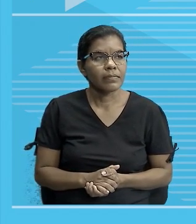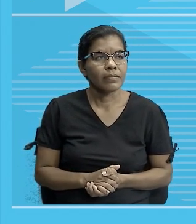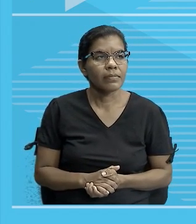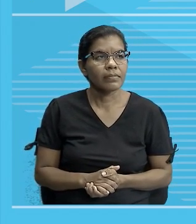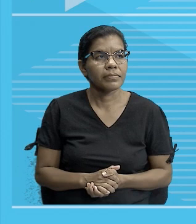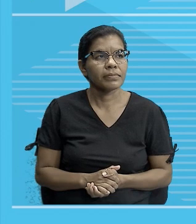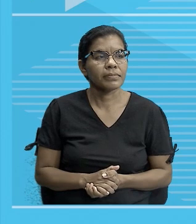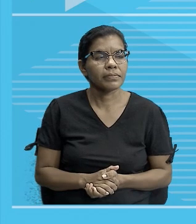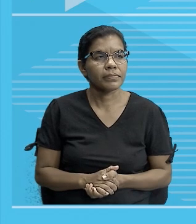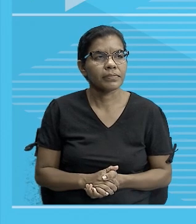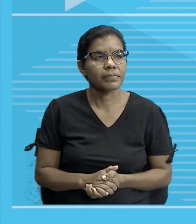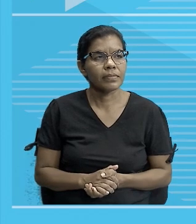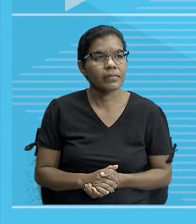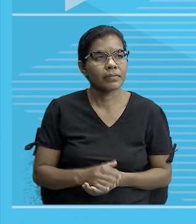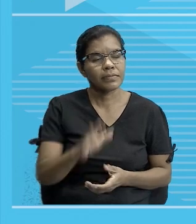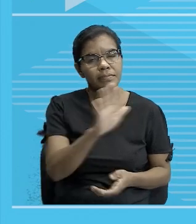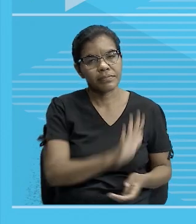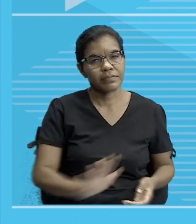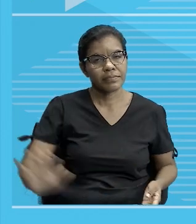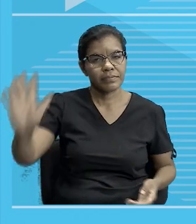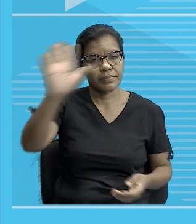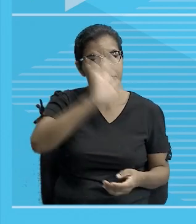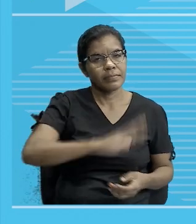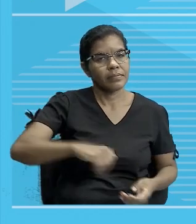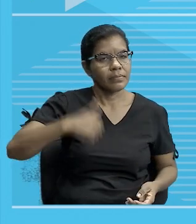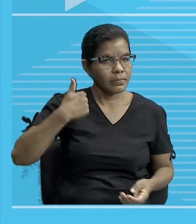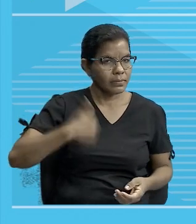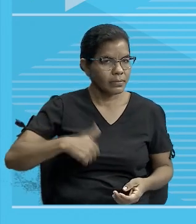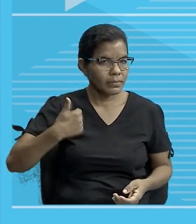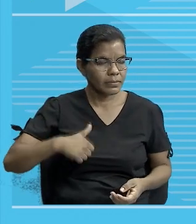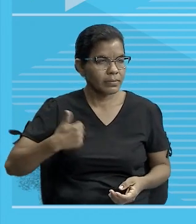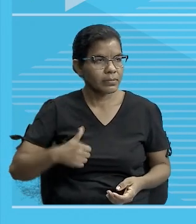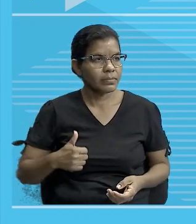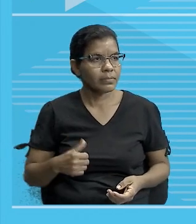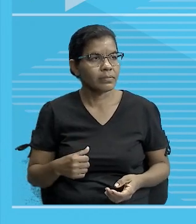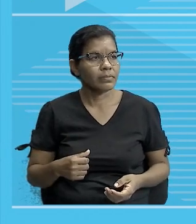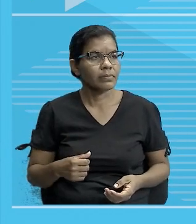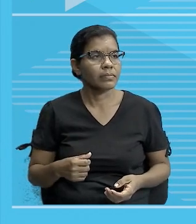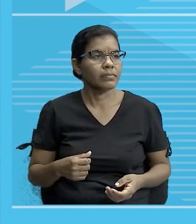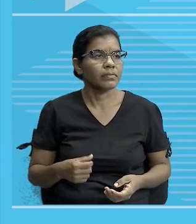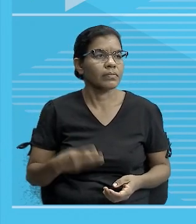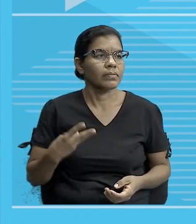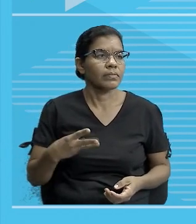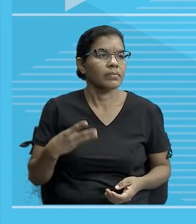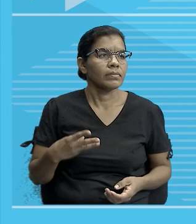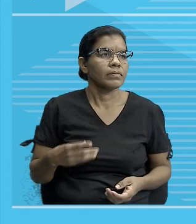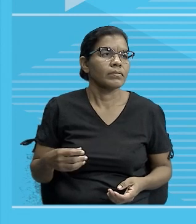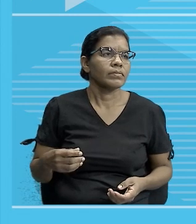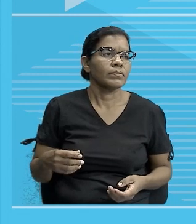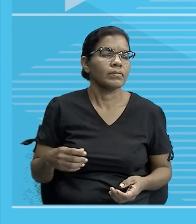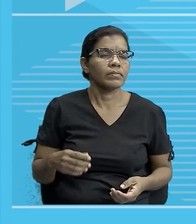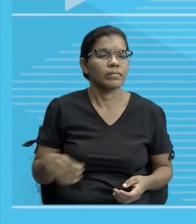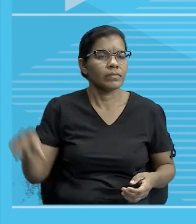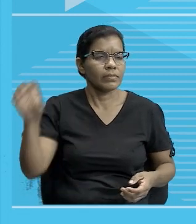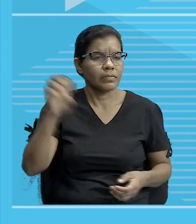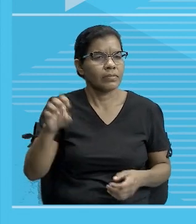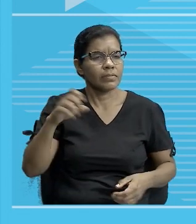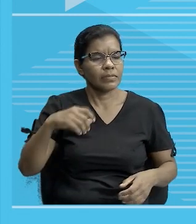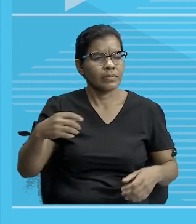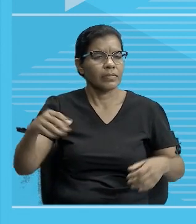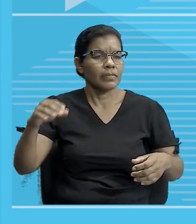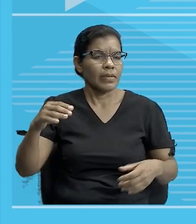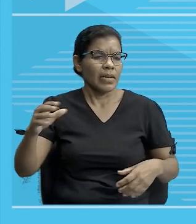Piauí. Olha a imagem primeira. O terceiro estado aí é o povo sofrendo.